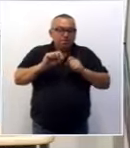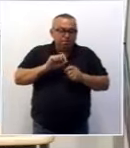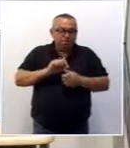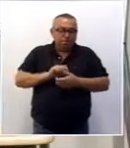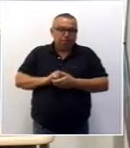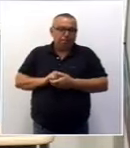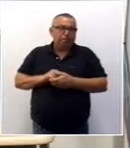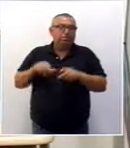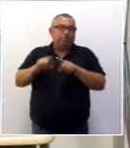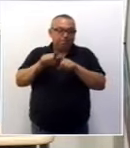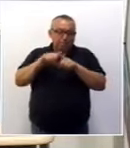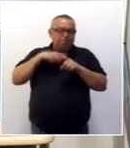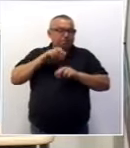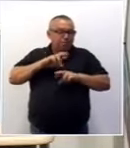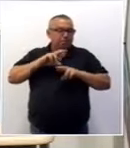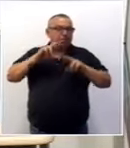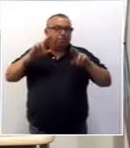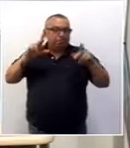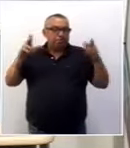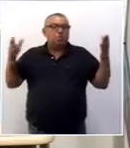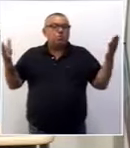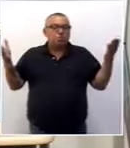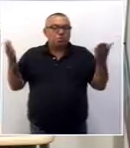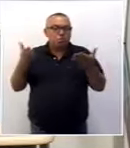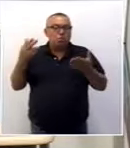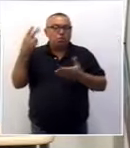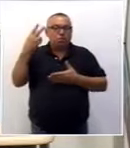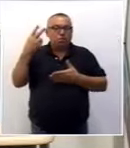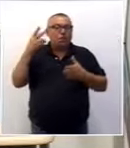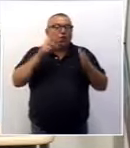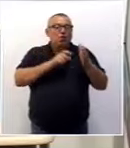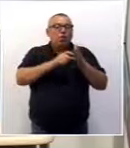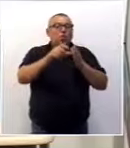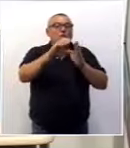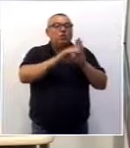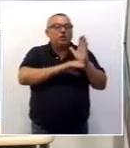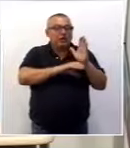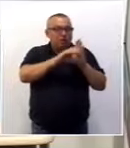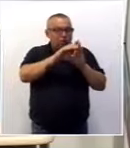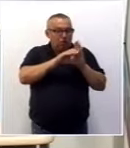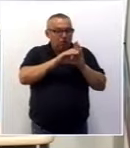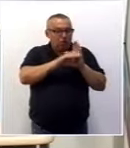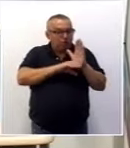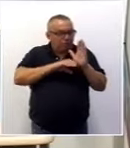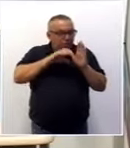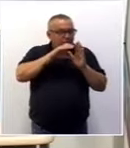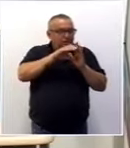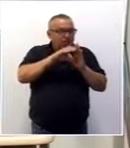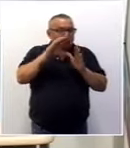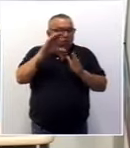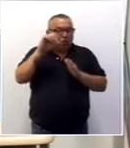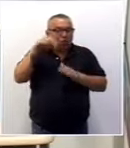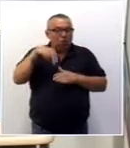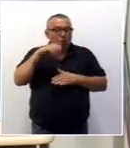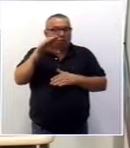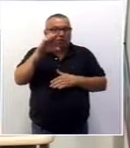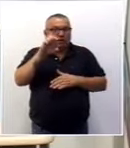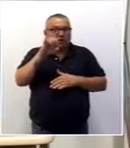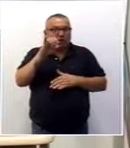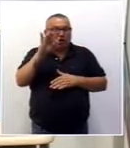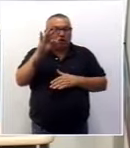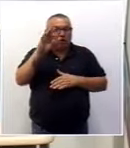satélites. Tá? A gente tem essa diferença aí desses dois conceitos. Tá? E lógico que era, na época, né, não